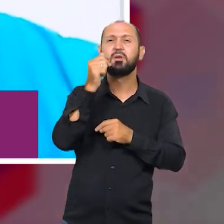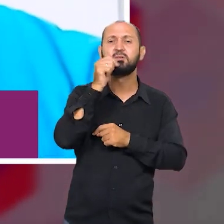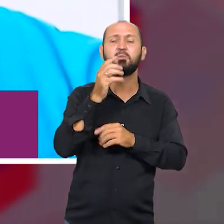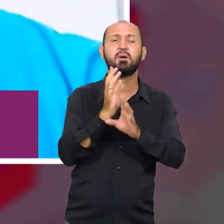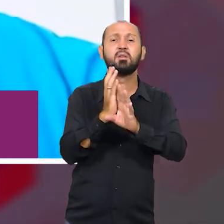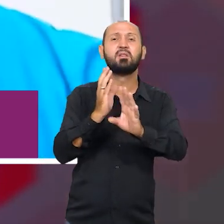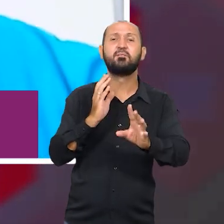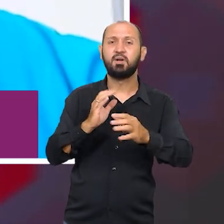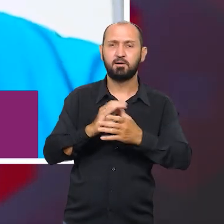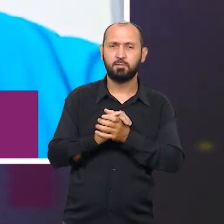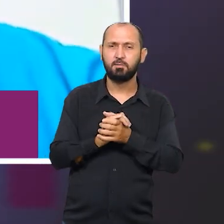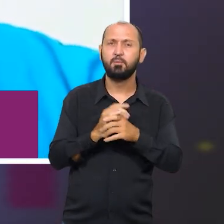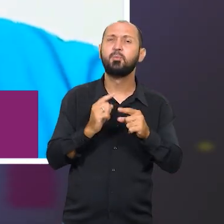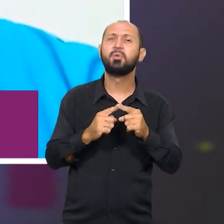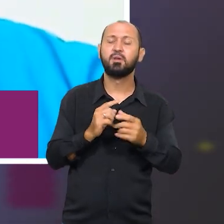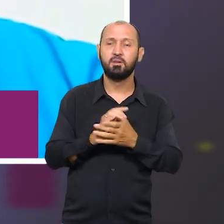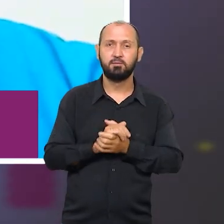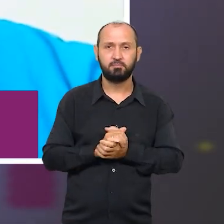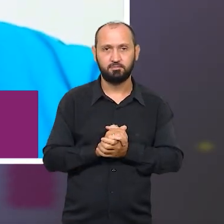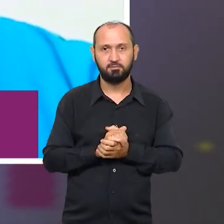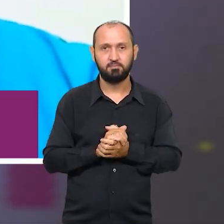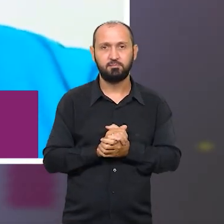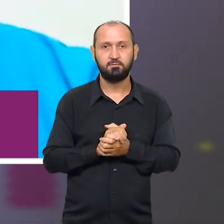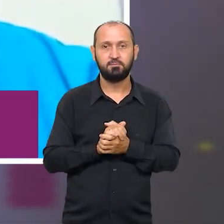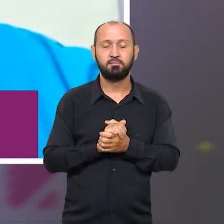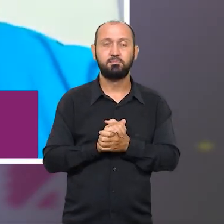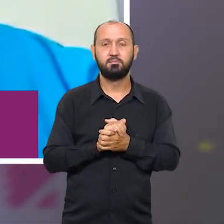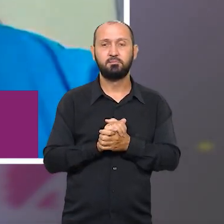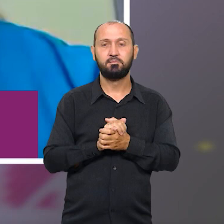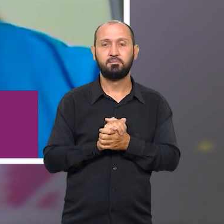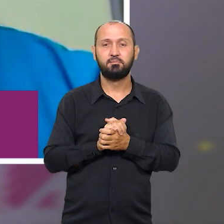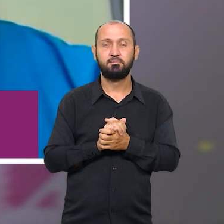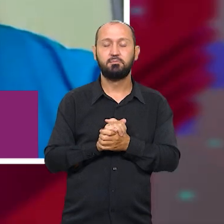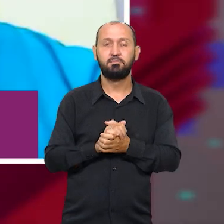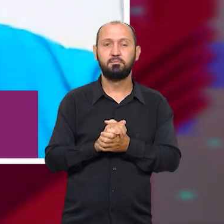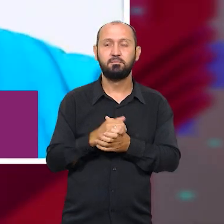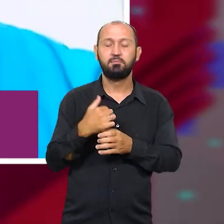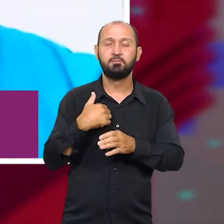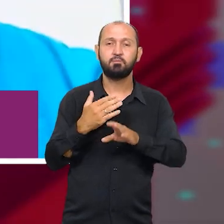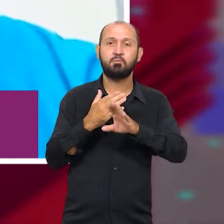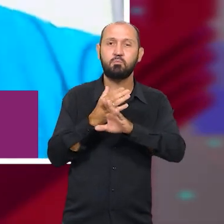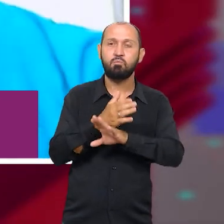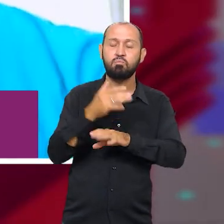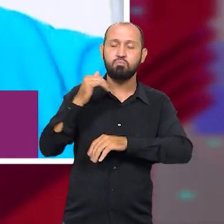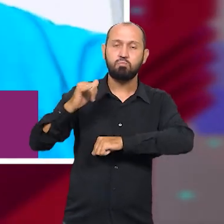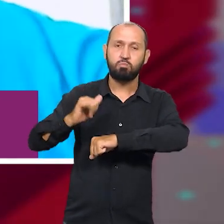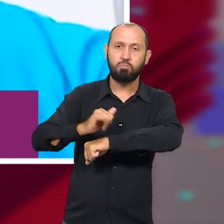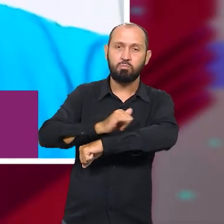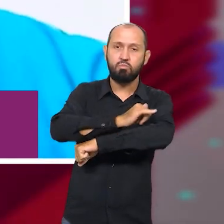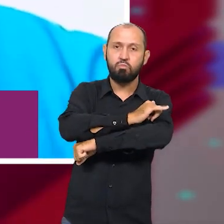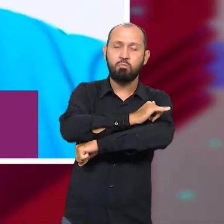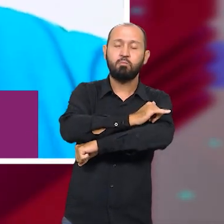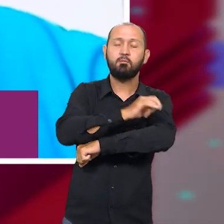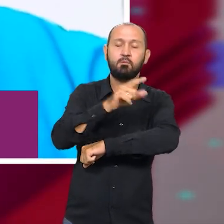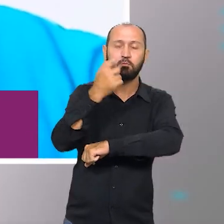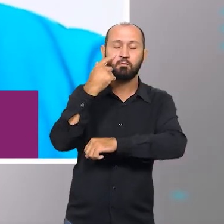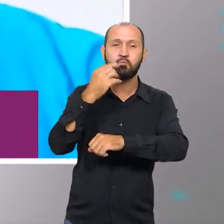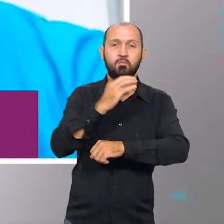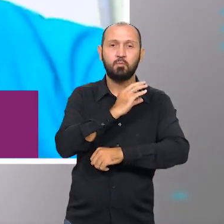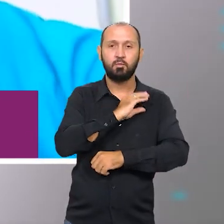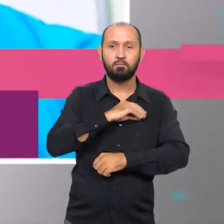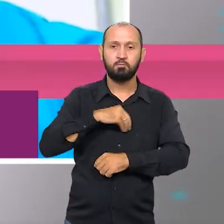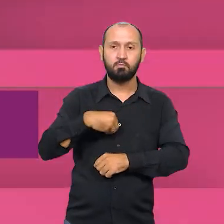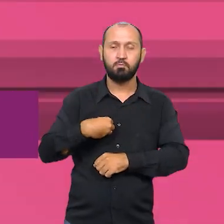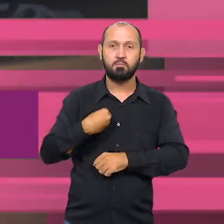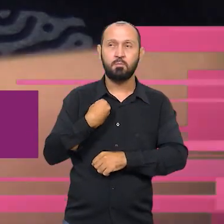fila? Né? Eu ir em algum aeroporto, né? Que essa iniciativa do cordão surgiu nos aeroportos